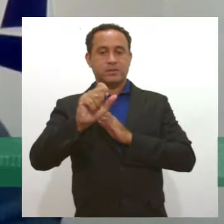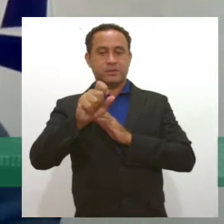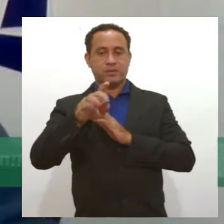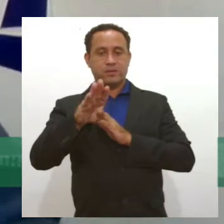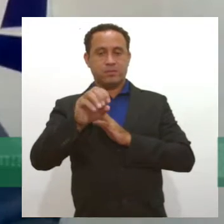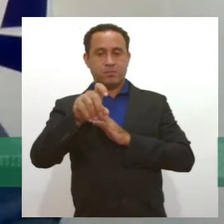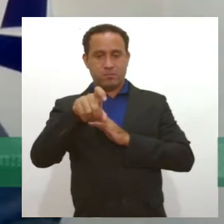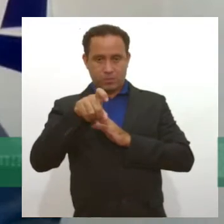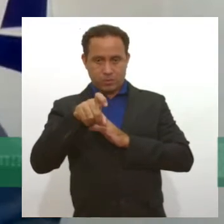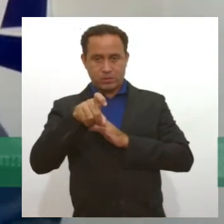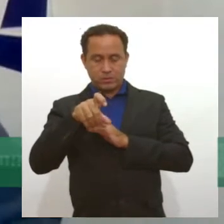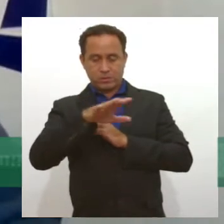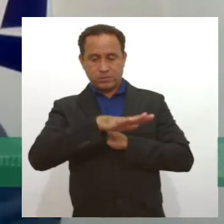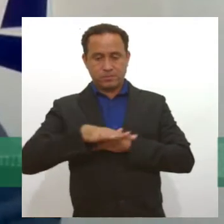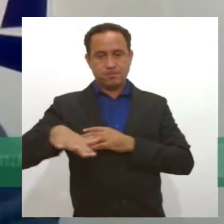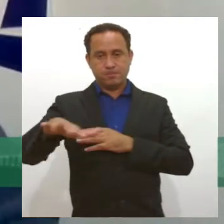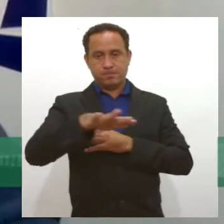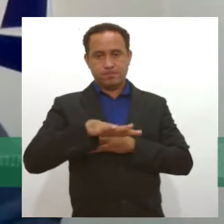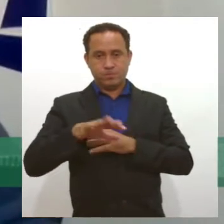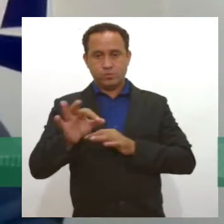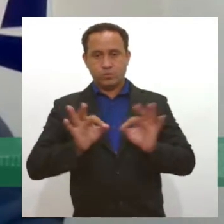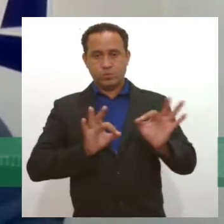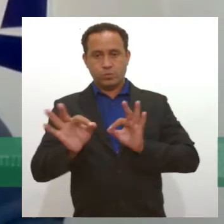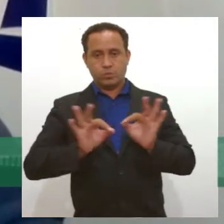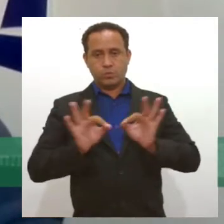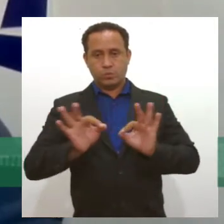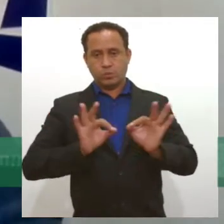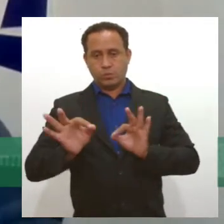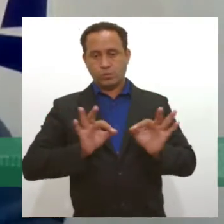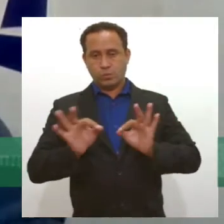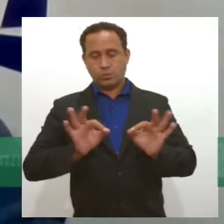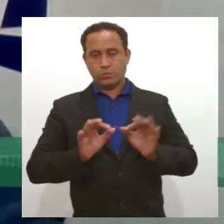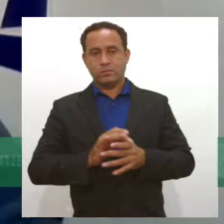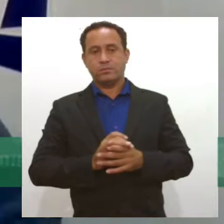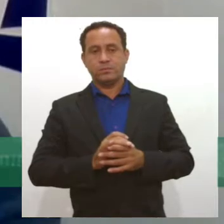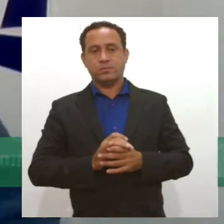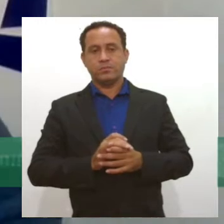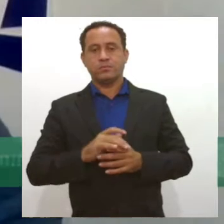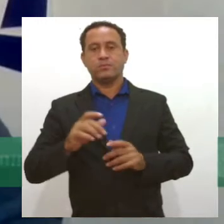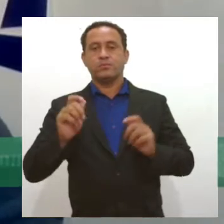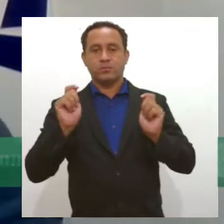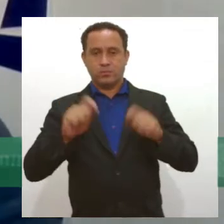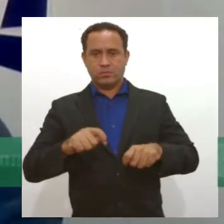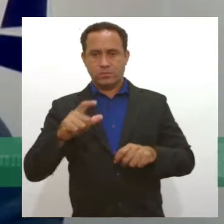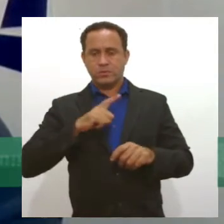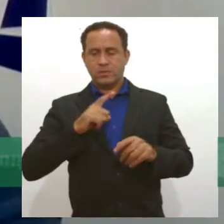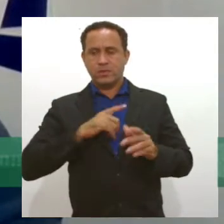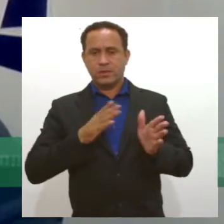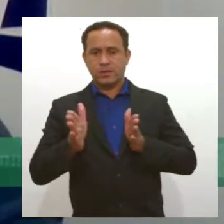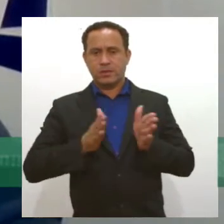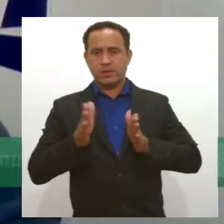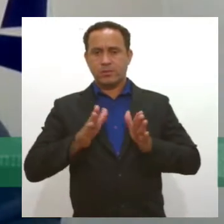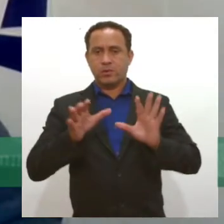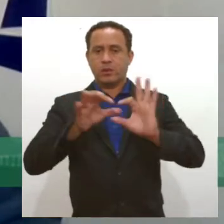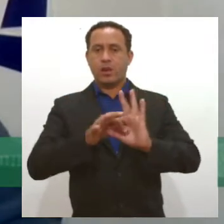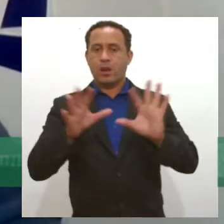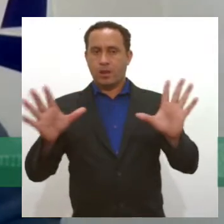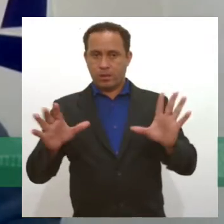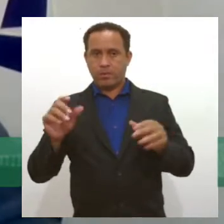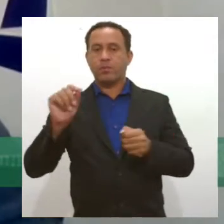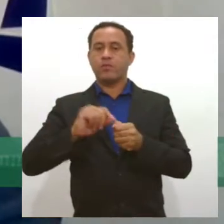fosse um ambiente regulatório, onde você pode receber temporariamente uma autorização para